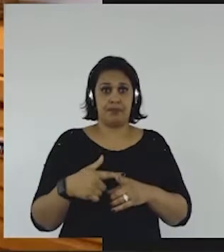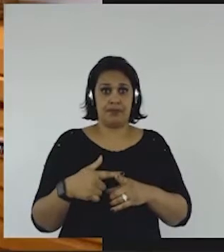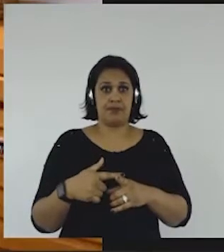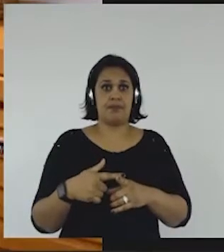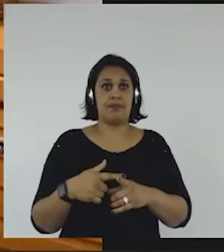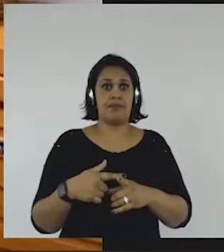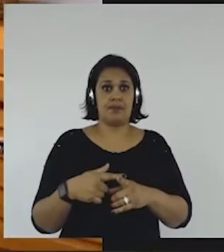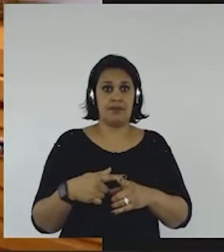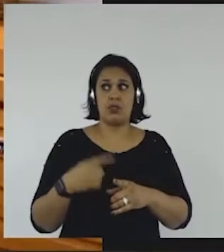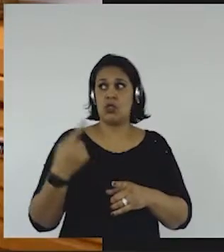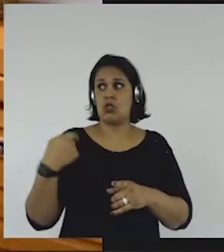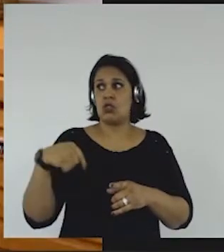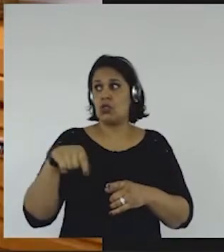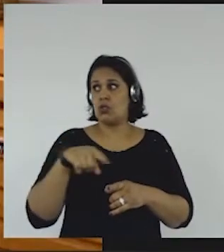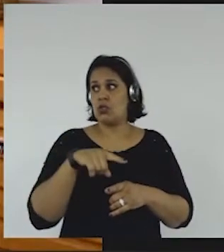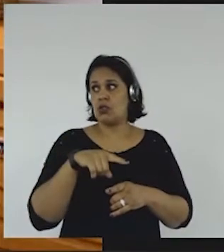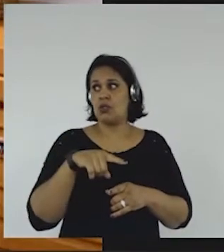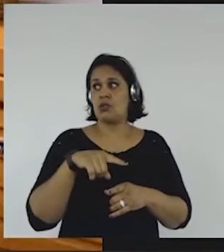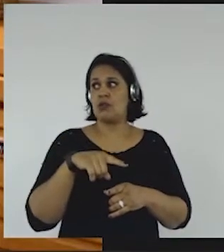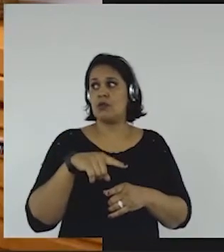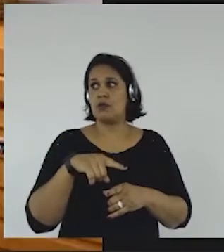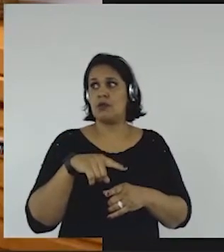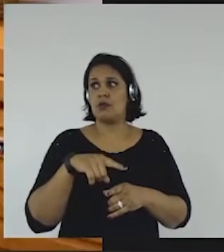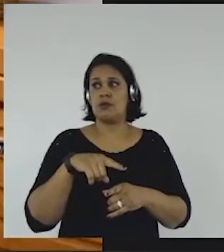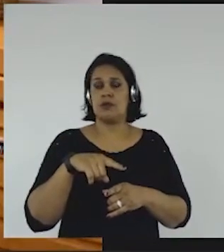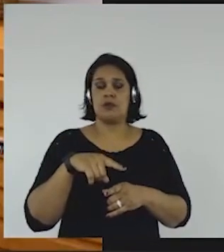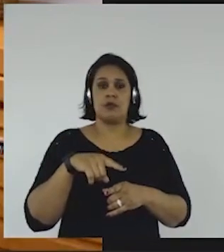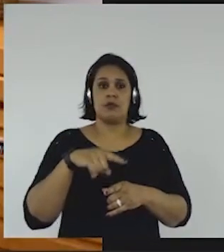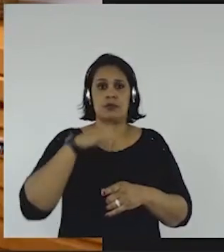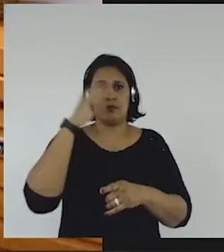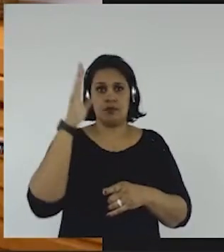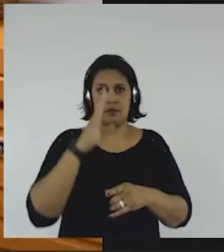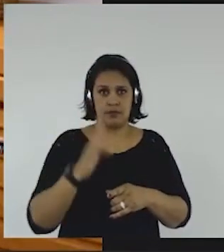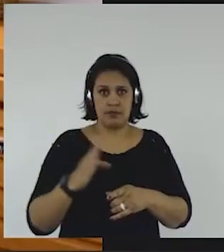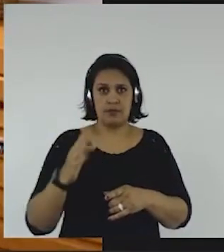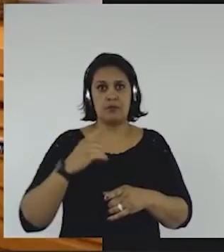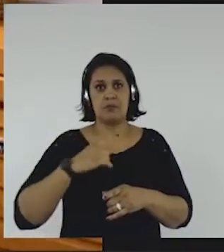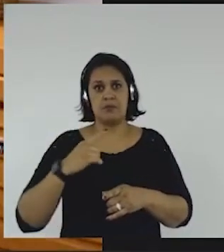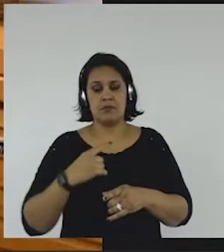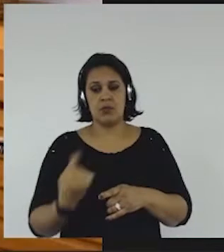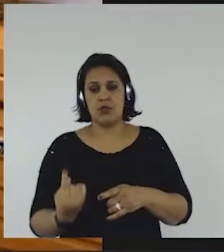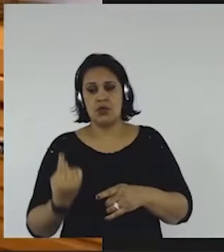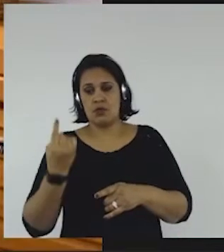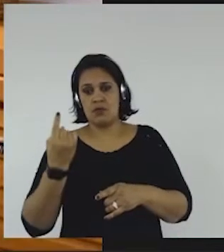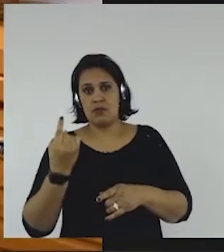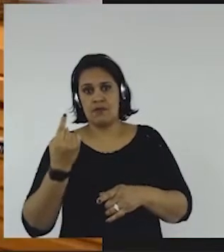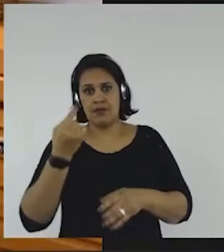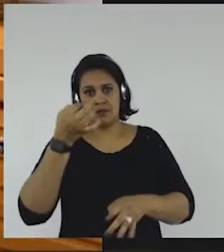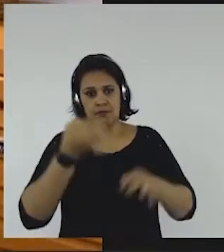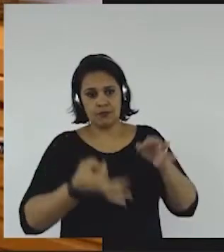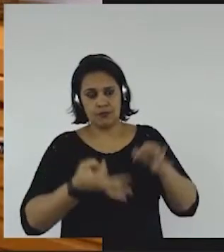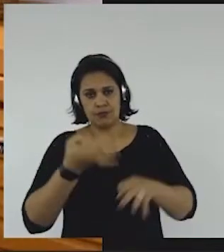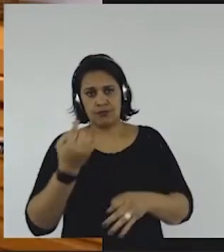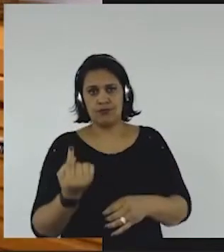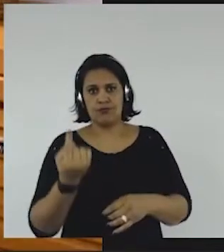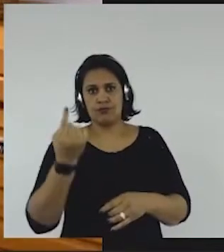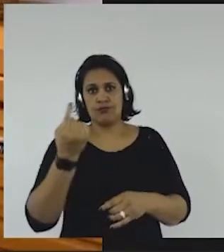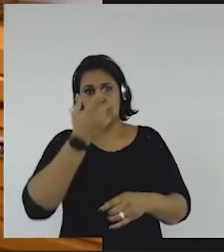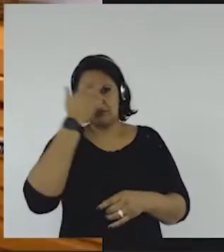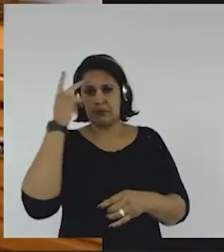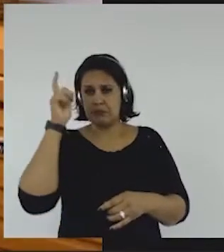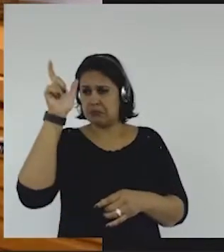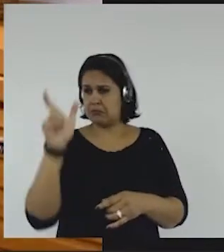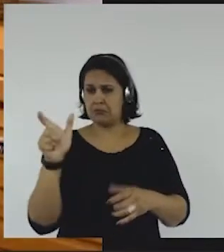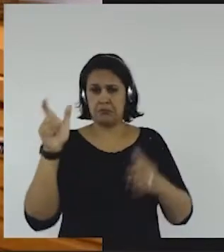do Brasil nós tivemos um grande jurista e um grande magistrado, em algumas situações excepcionais, e uma grande